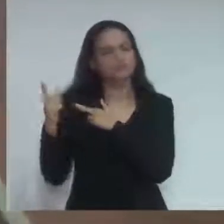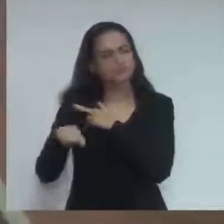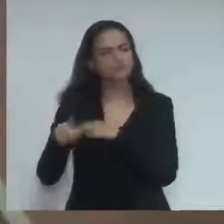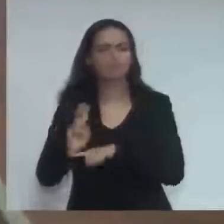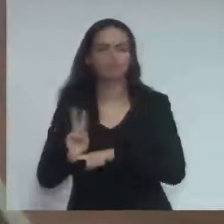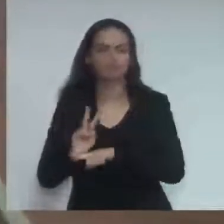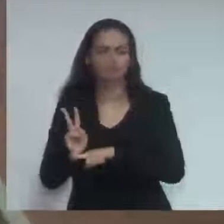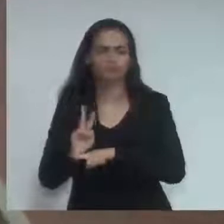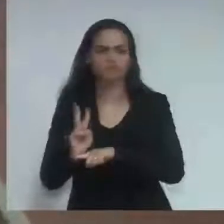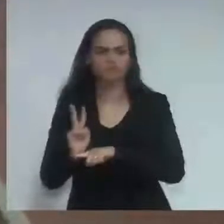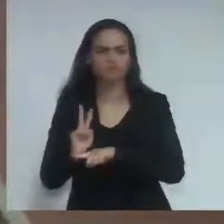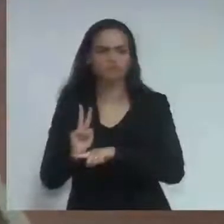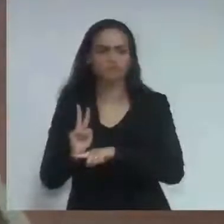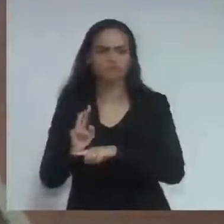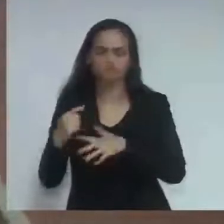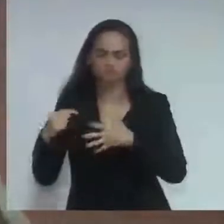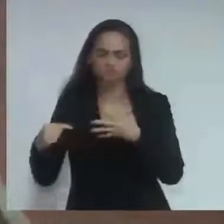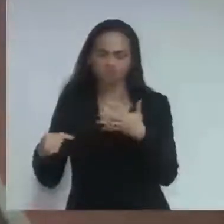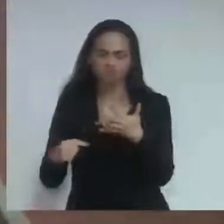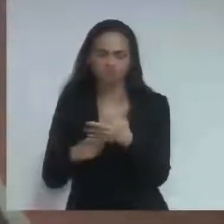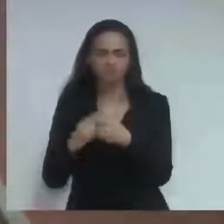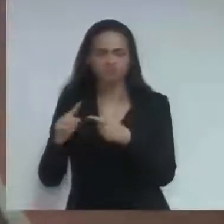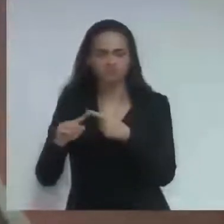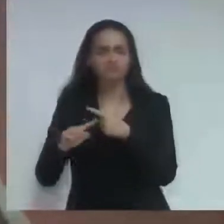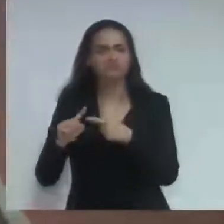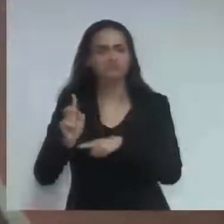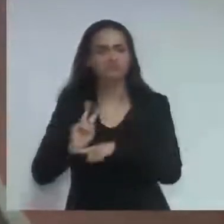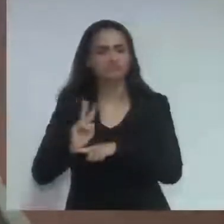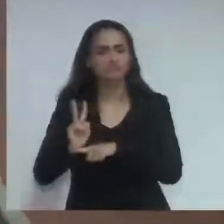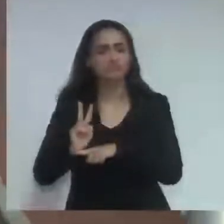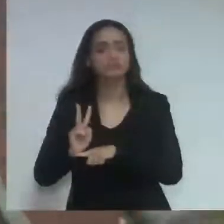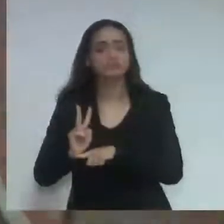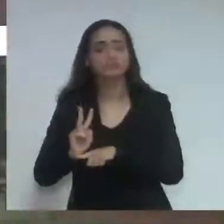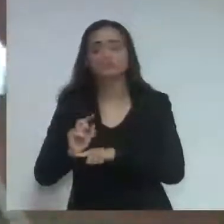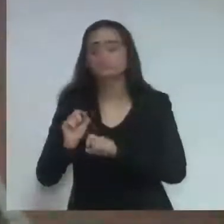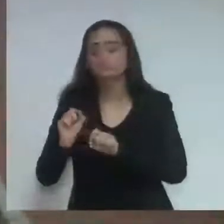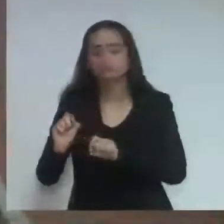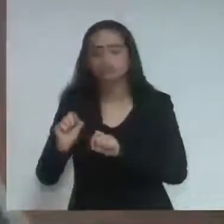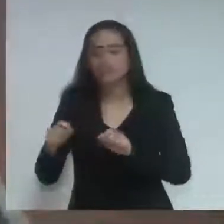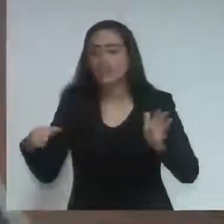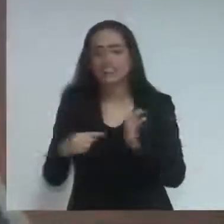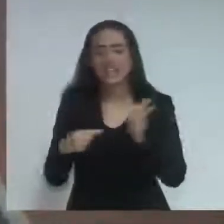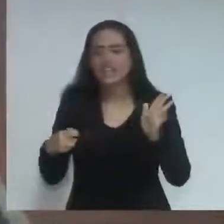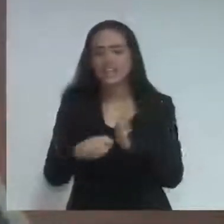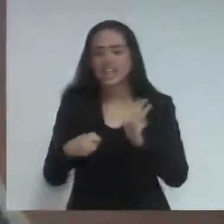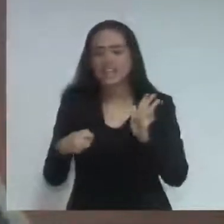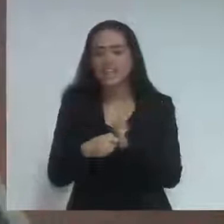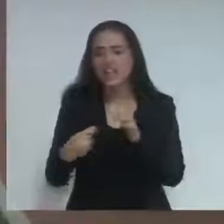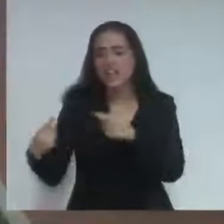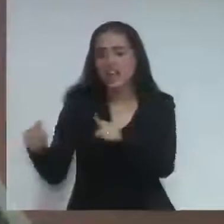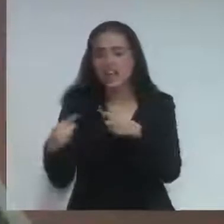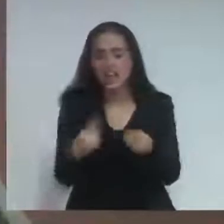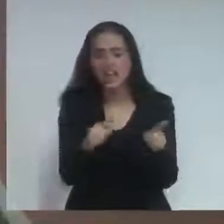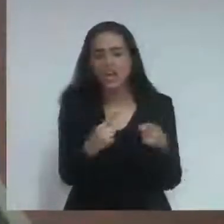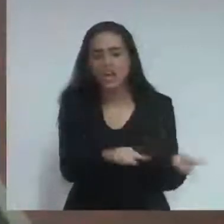das funções importantes do vereador, não pode ser confundido com denuncismo ou